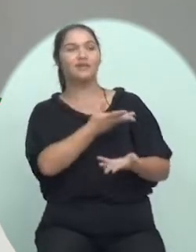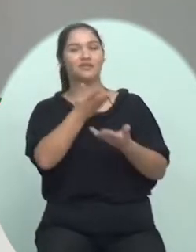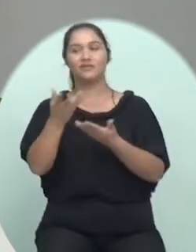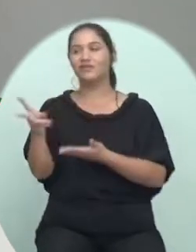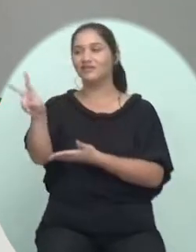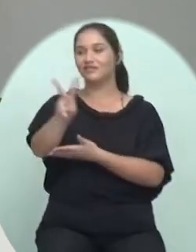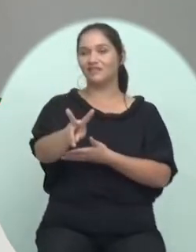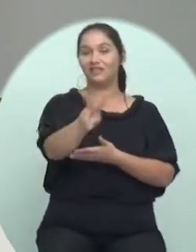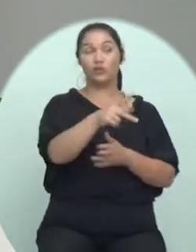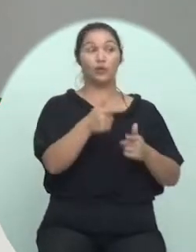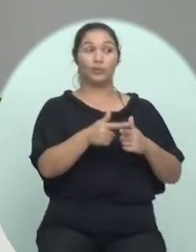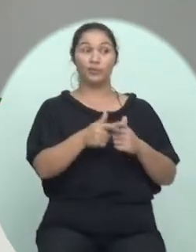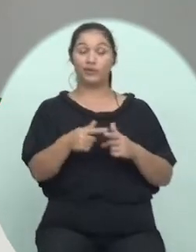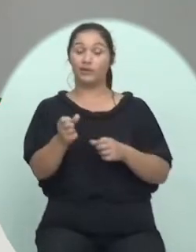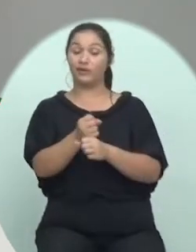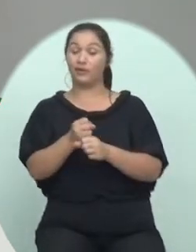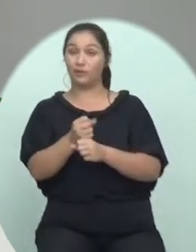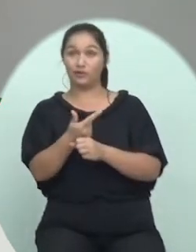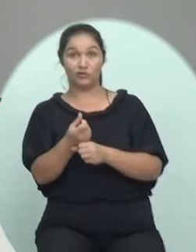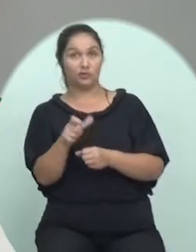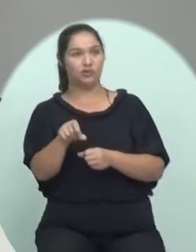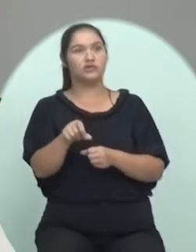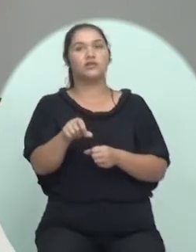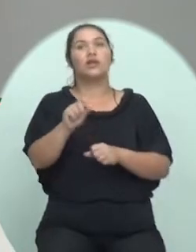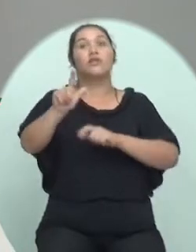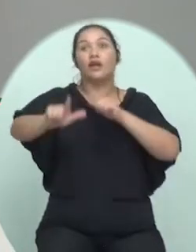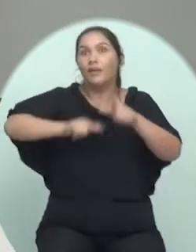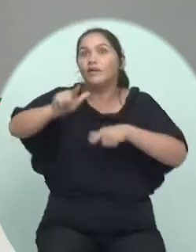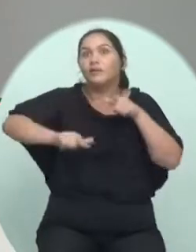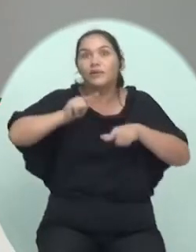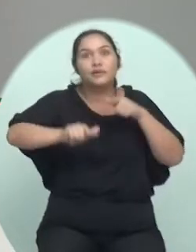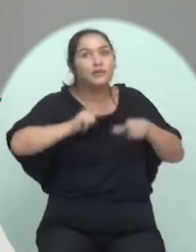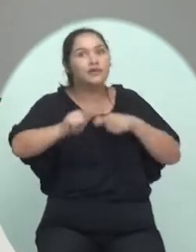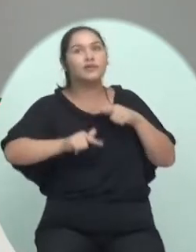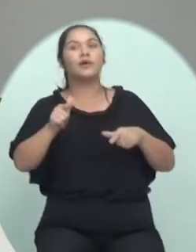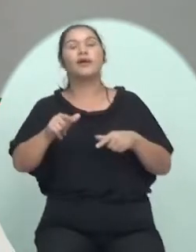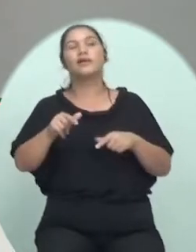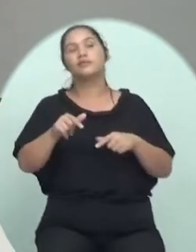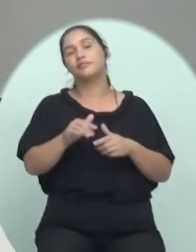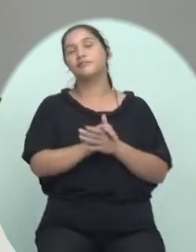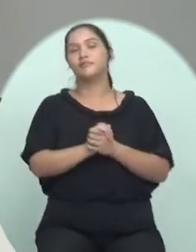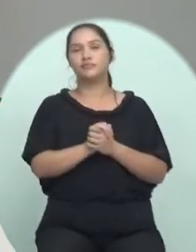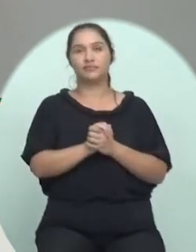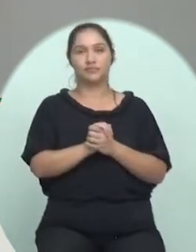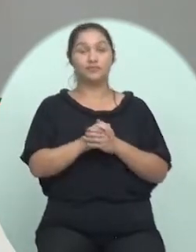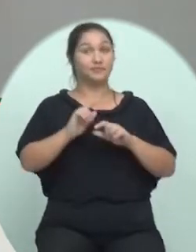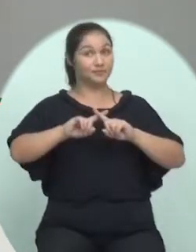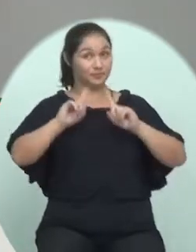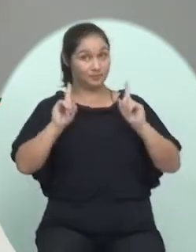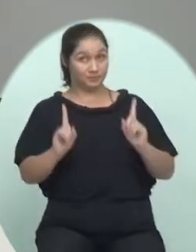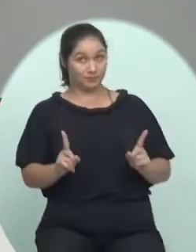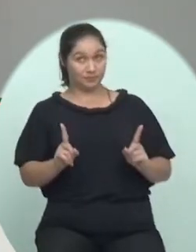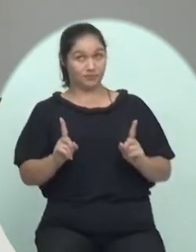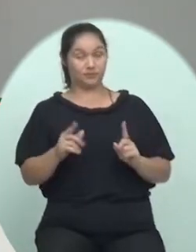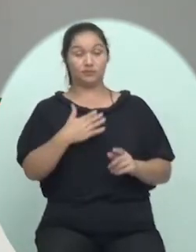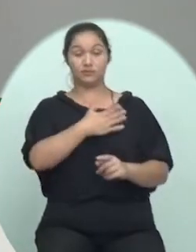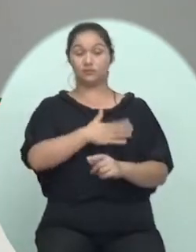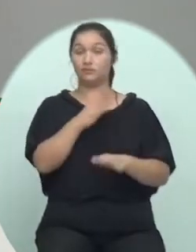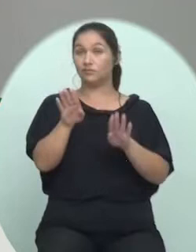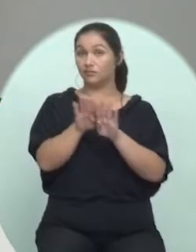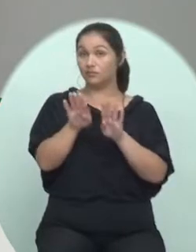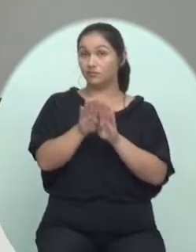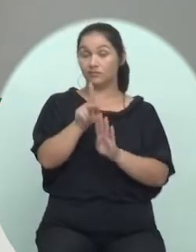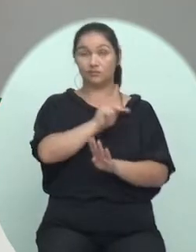ano de muito trabalho novamente, como sempre tem sido nessa casa. Mas nós gostaríamos,